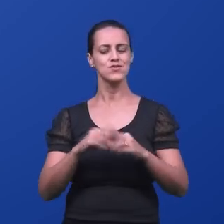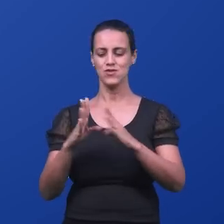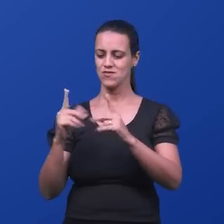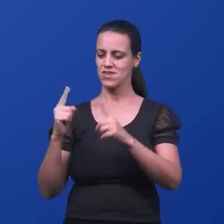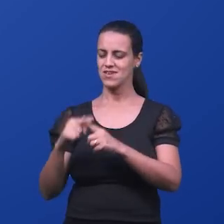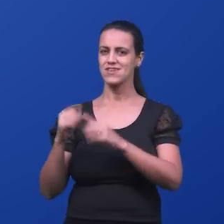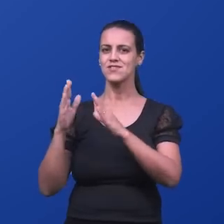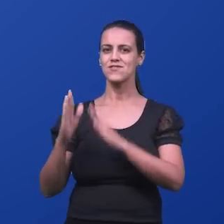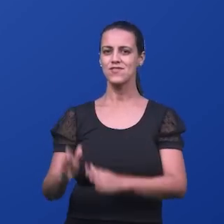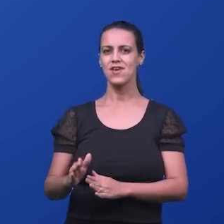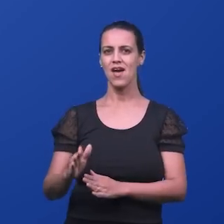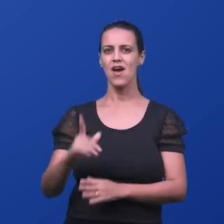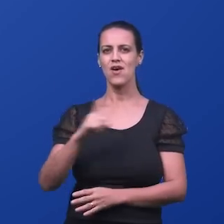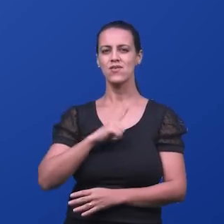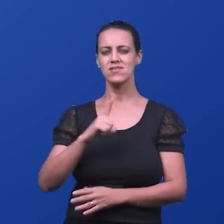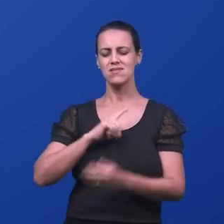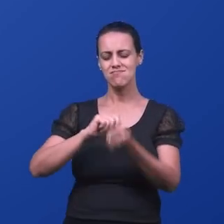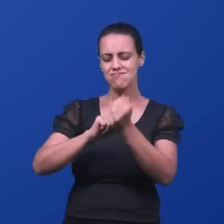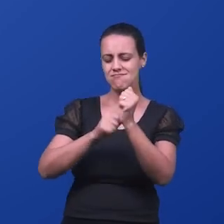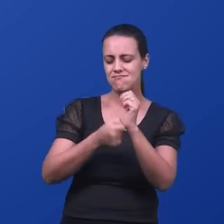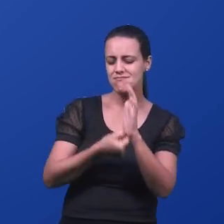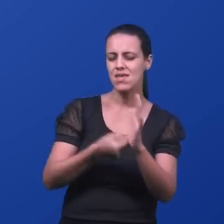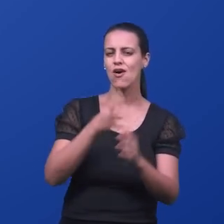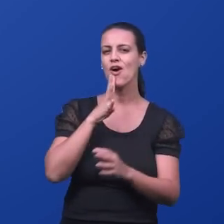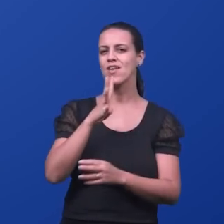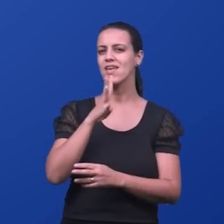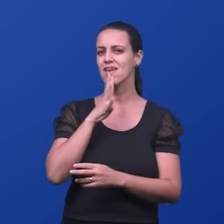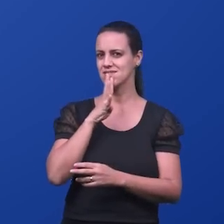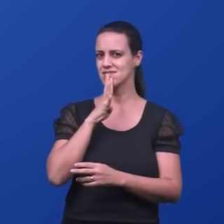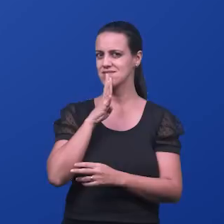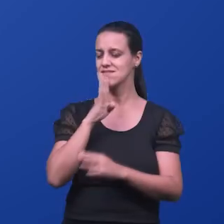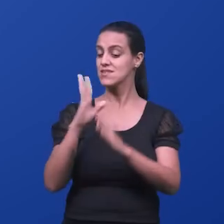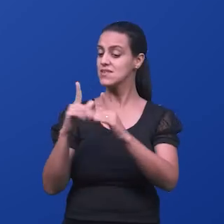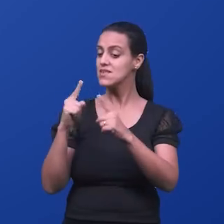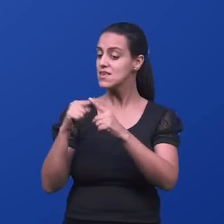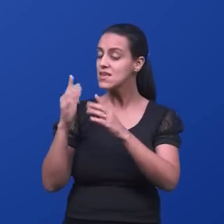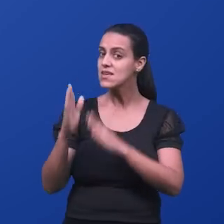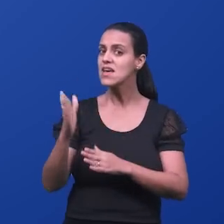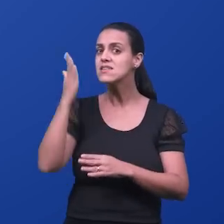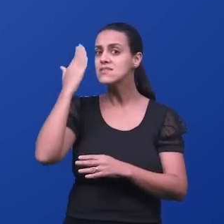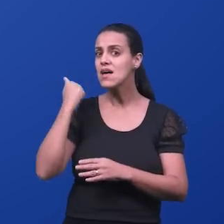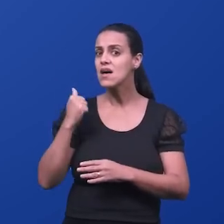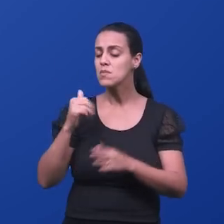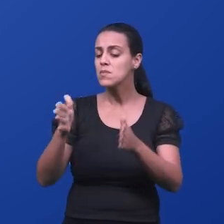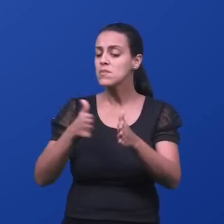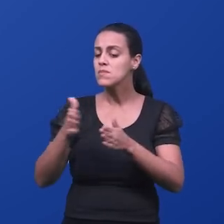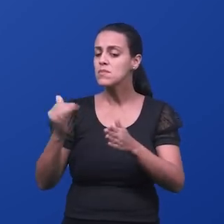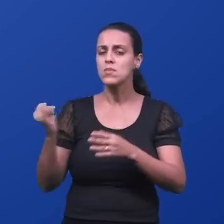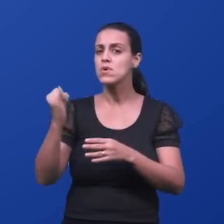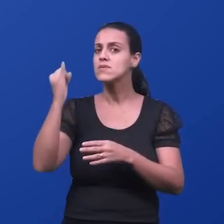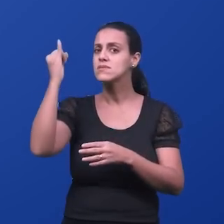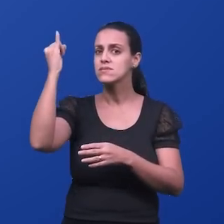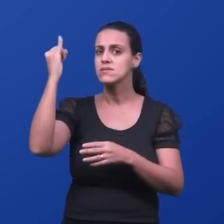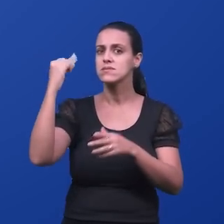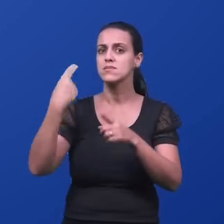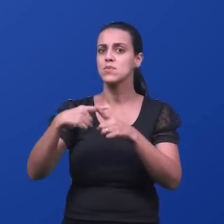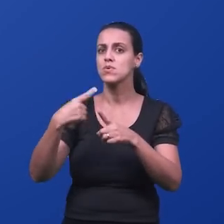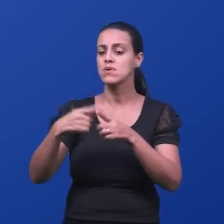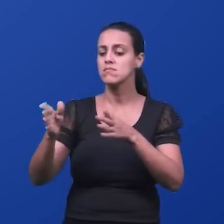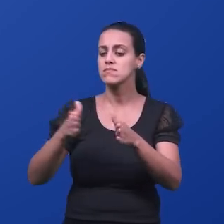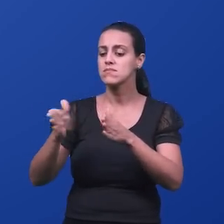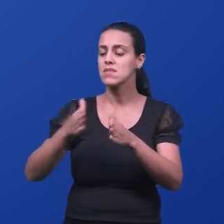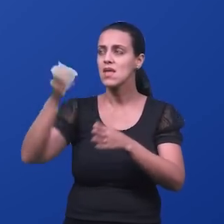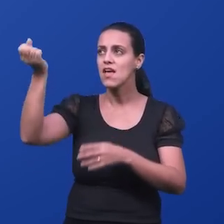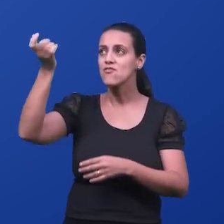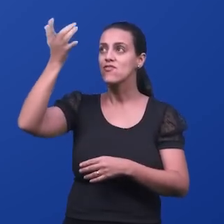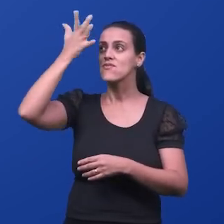viesse desfrutar desses mistérios. E a igreja sabe que esse período é um período de grande importância, pois é o período em que a revelação